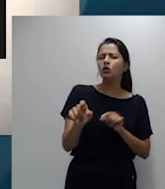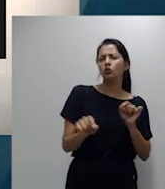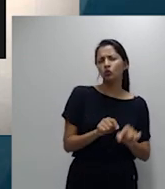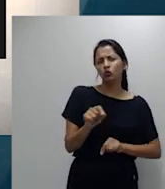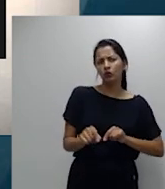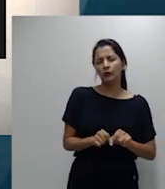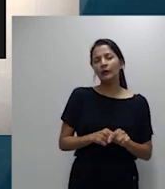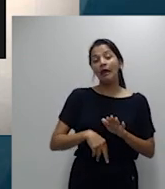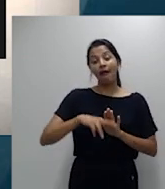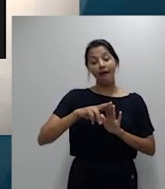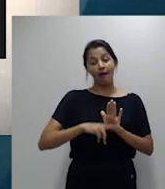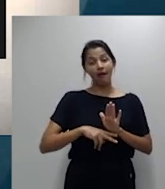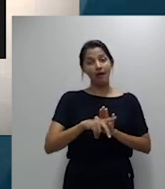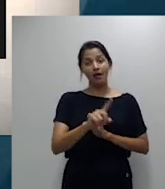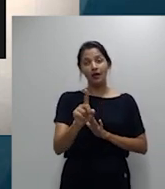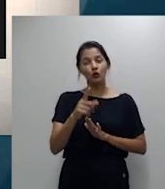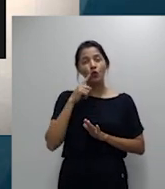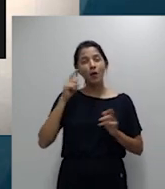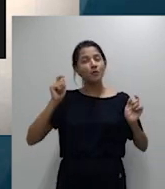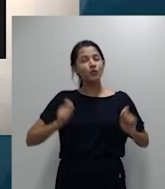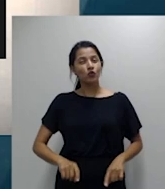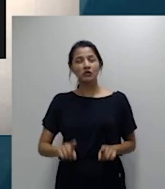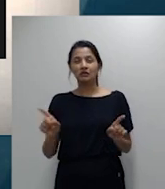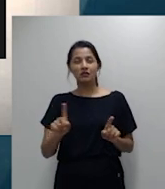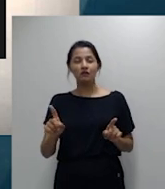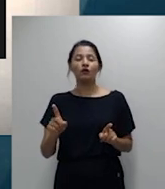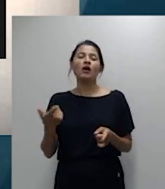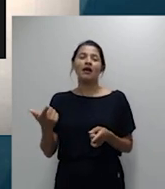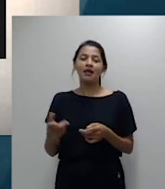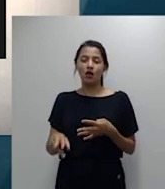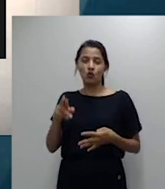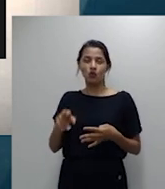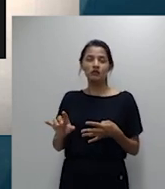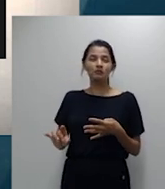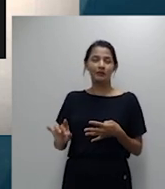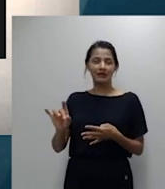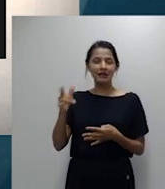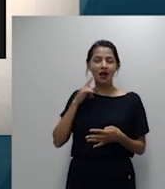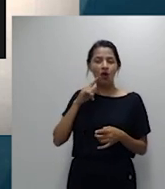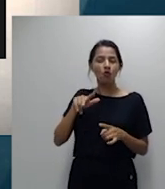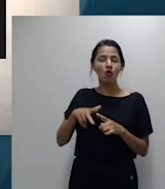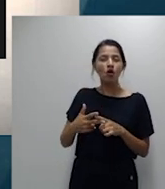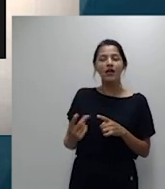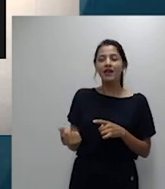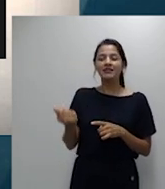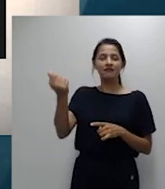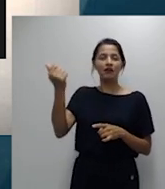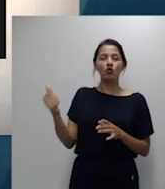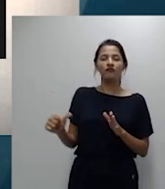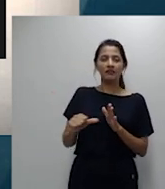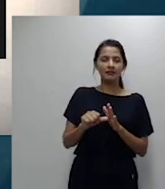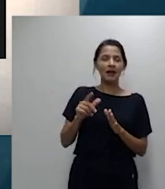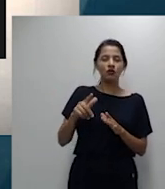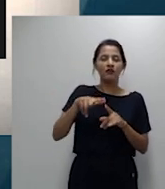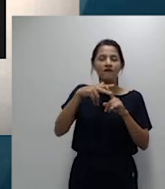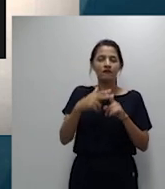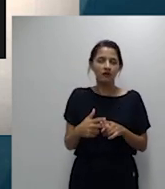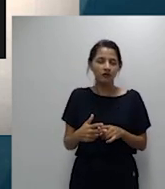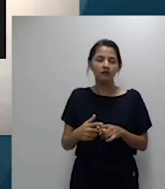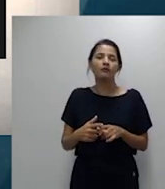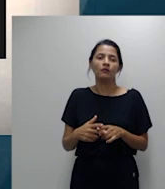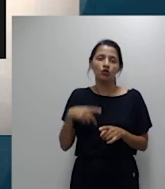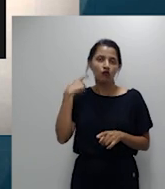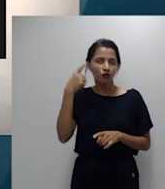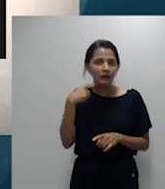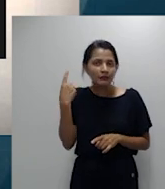em regra não se mostra possível em recurso especial a revisão do valor fixado a título de honorários advocatício